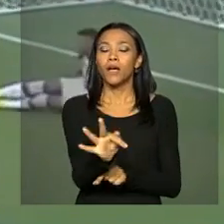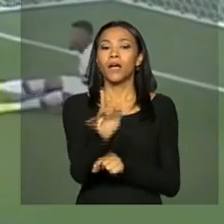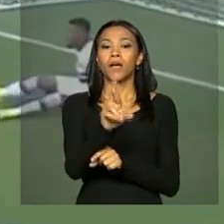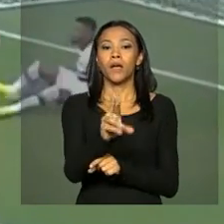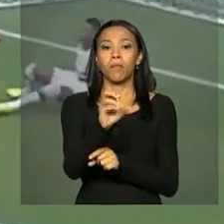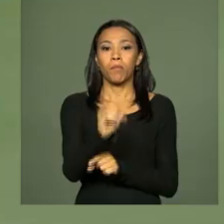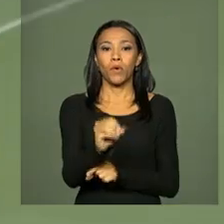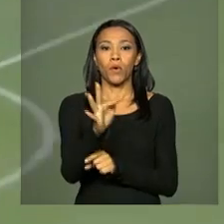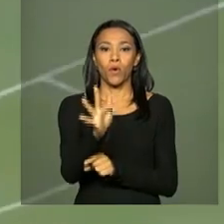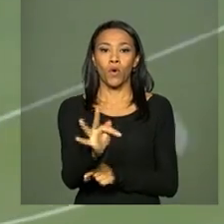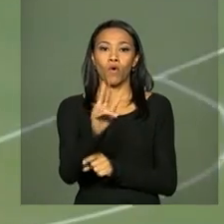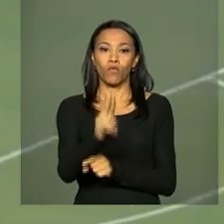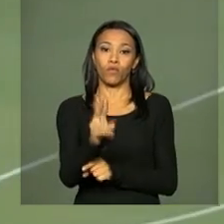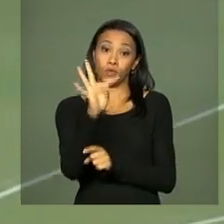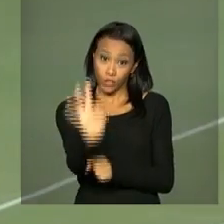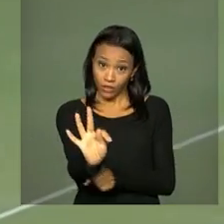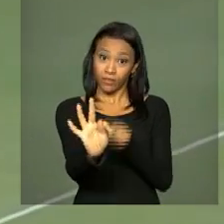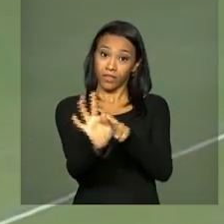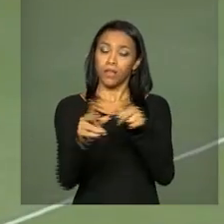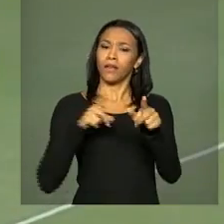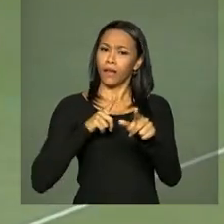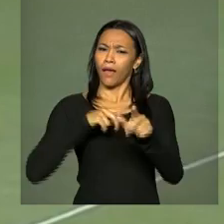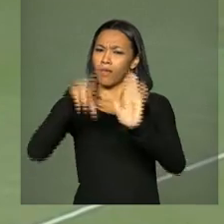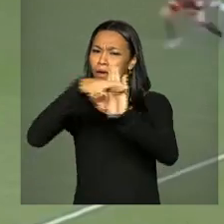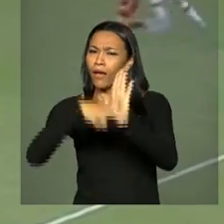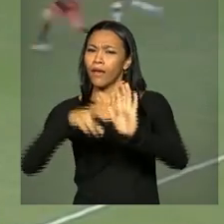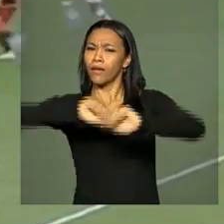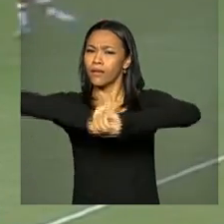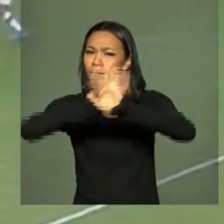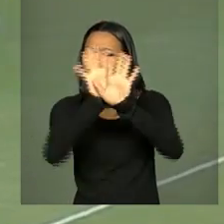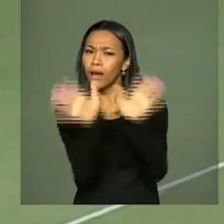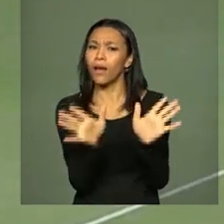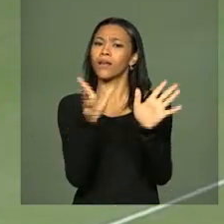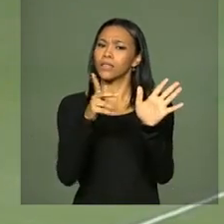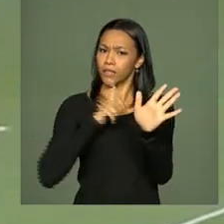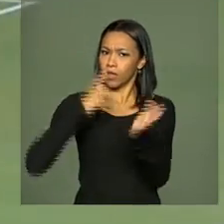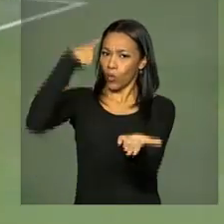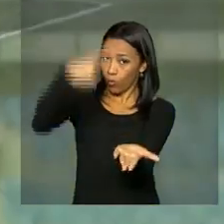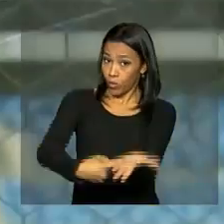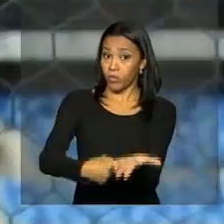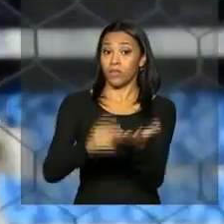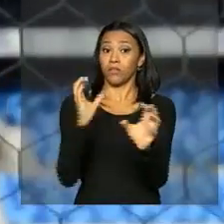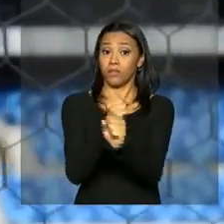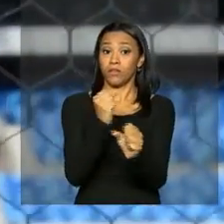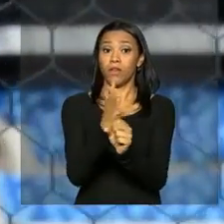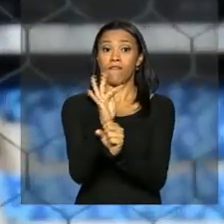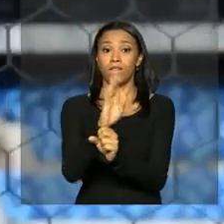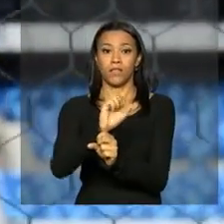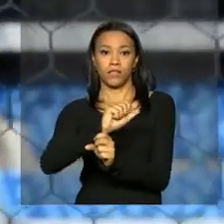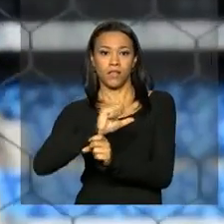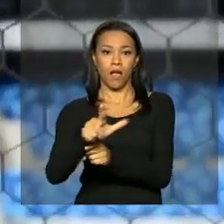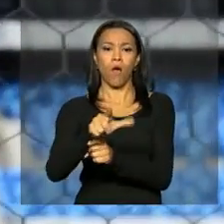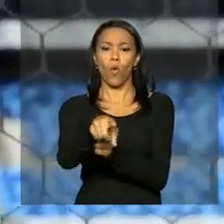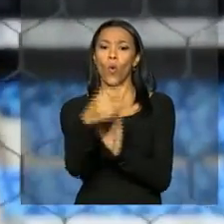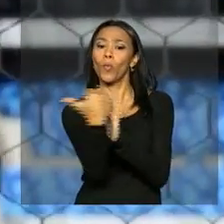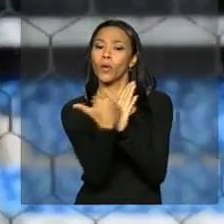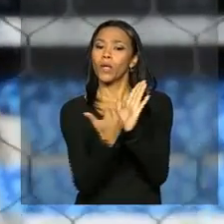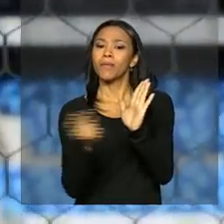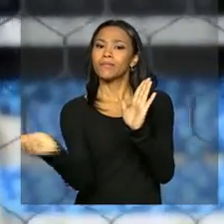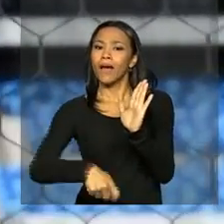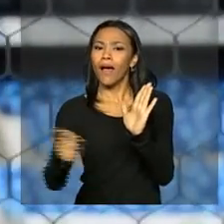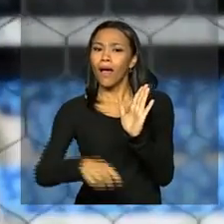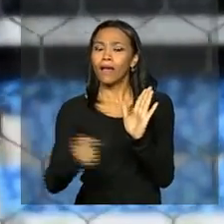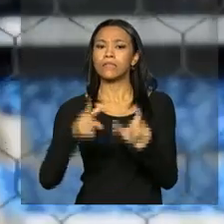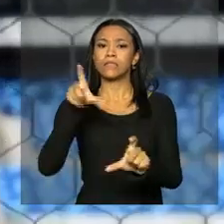e pôr em prática regras para gestão mais transparente com responsabilidade fiscal. O programa torna possível o parcelamento